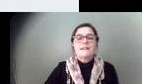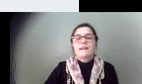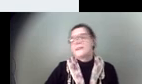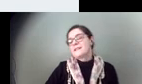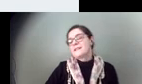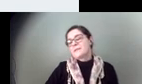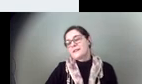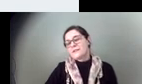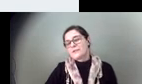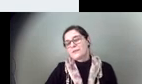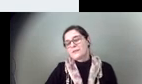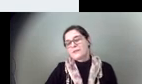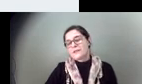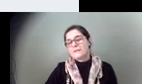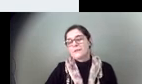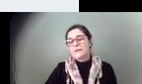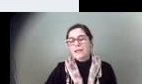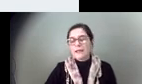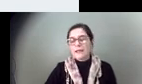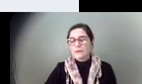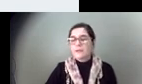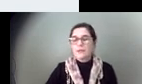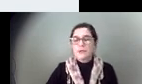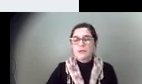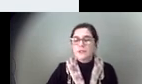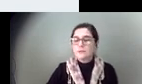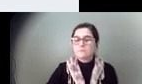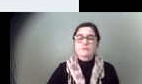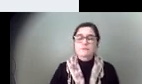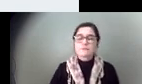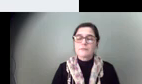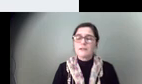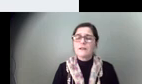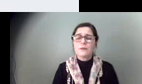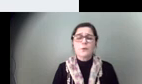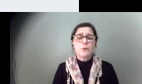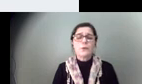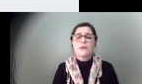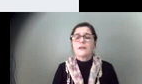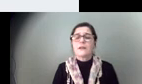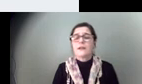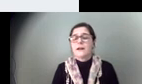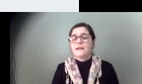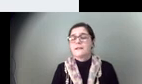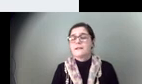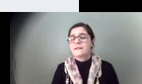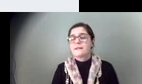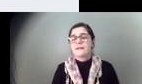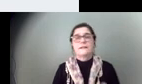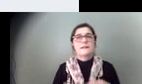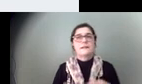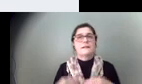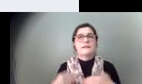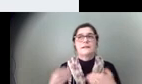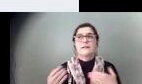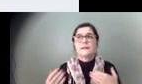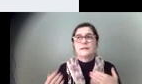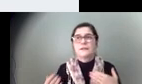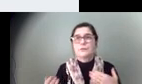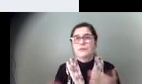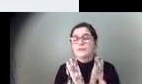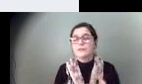dança ela está presente em sua vida? Então é claro que a maioria colocou que a dança, ela está ali,